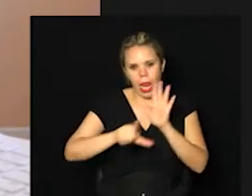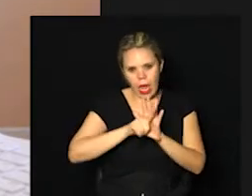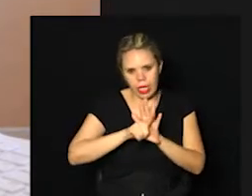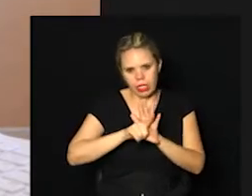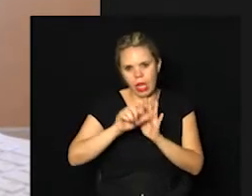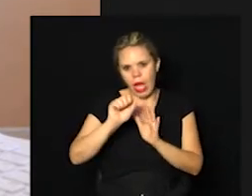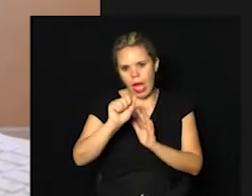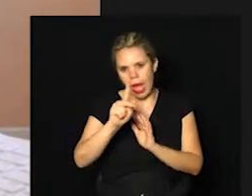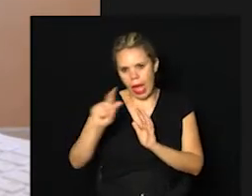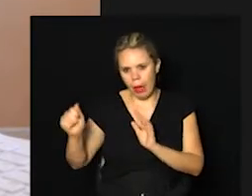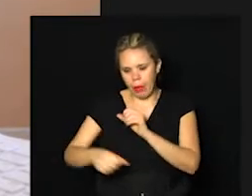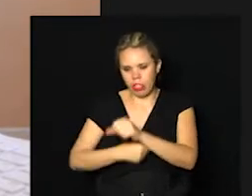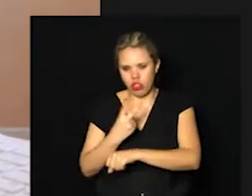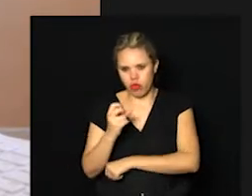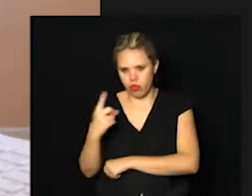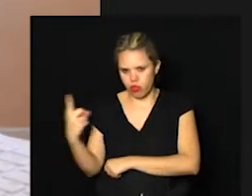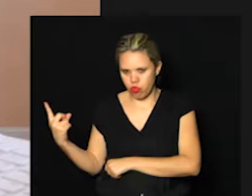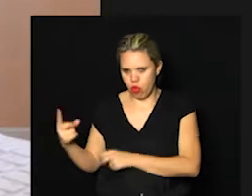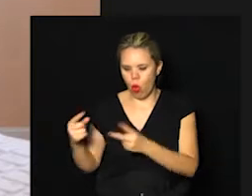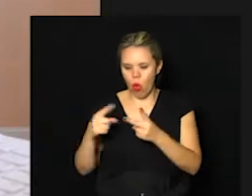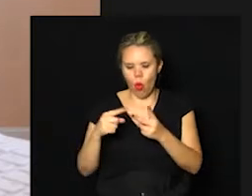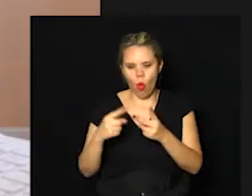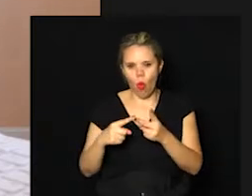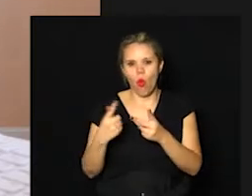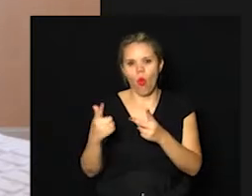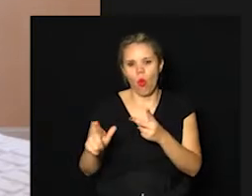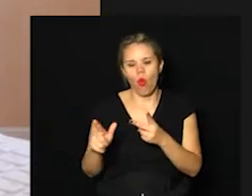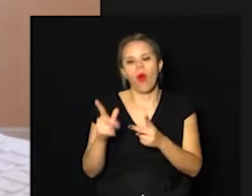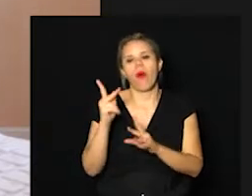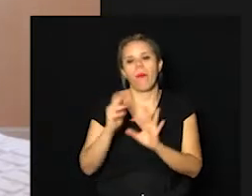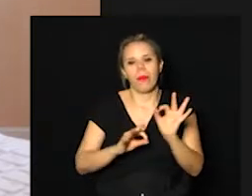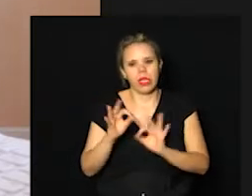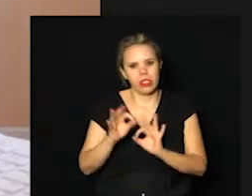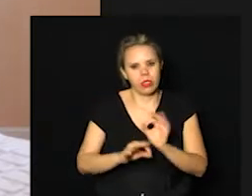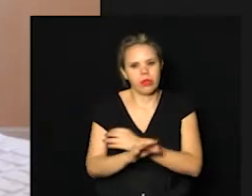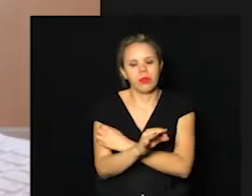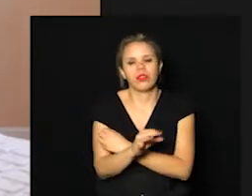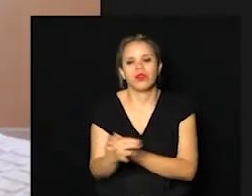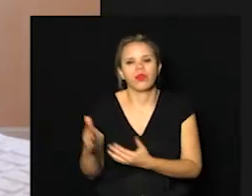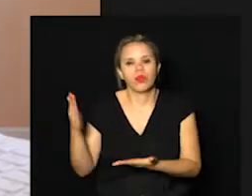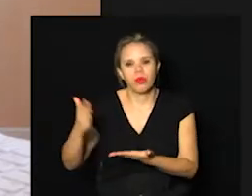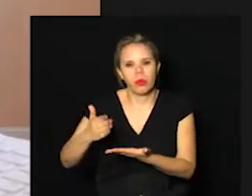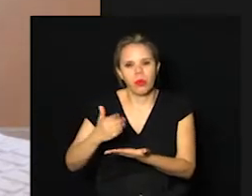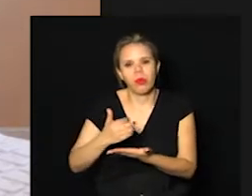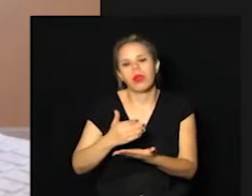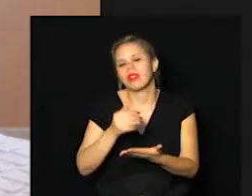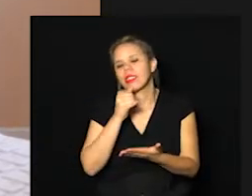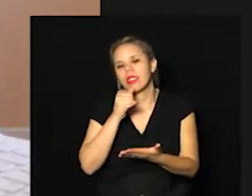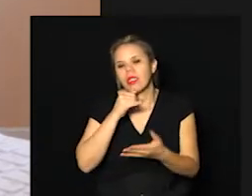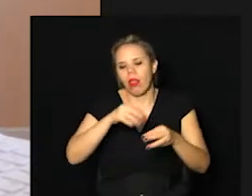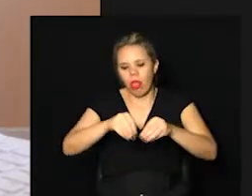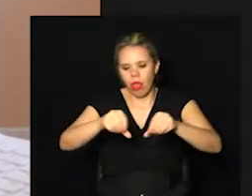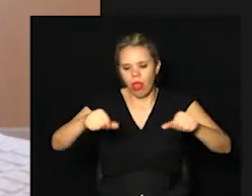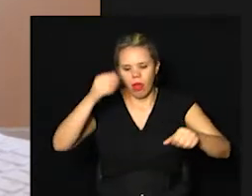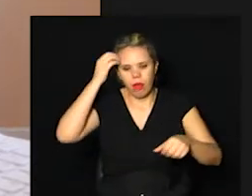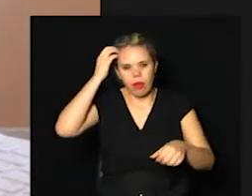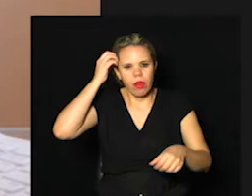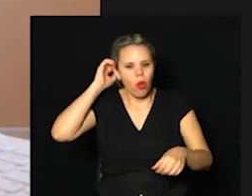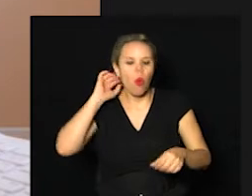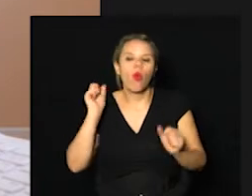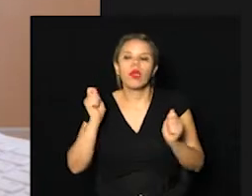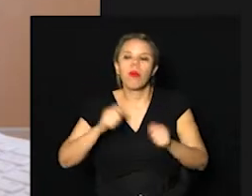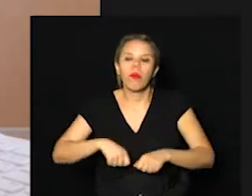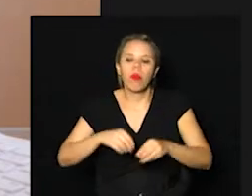2001 e a outra que trata aí do planejamento e do parcelamento do solo, o que vai ser permitido